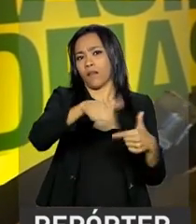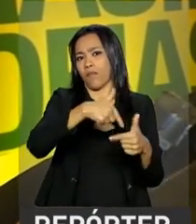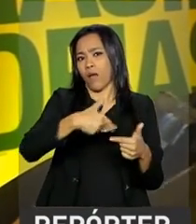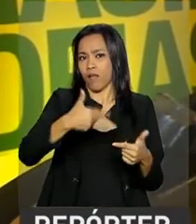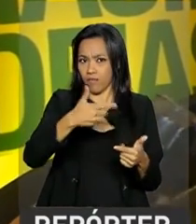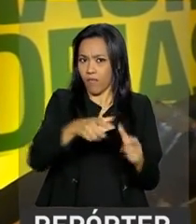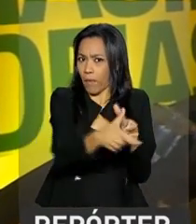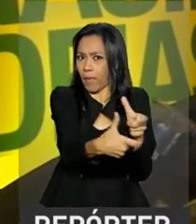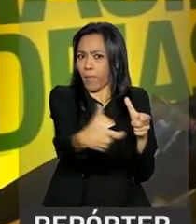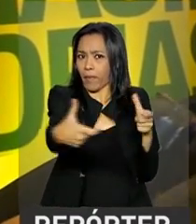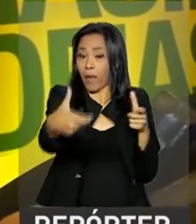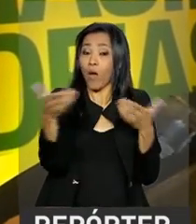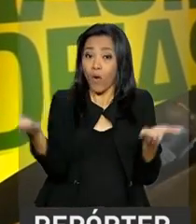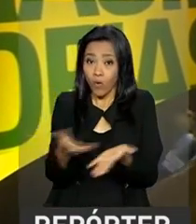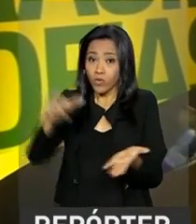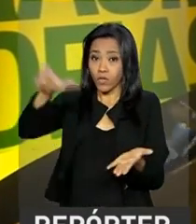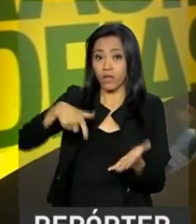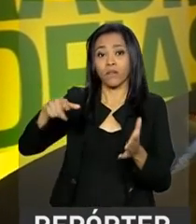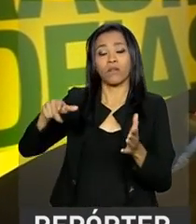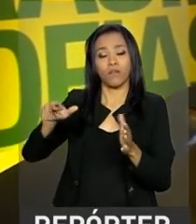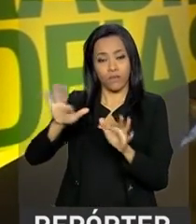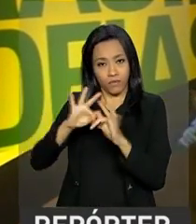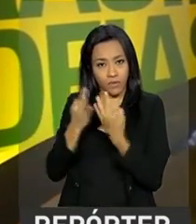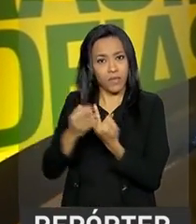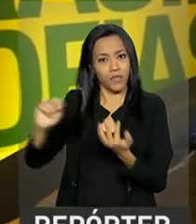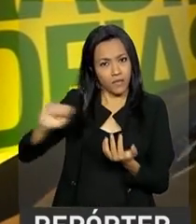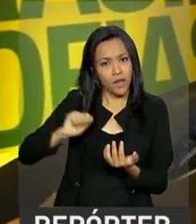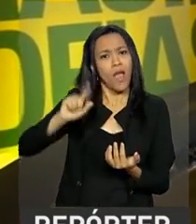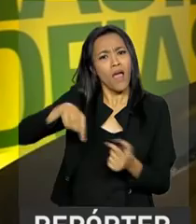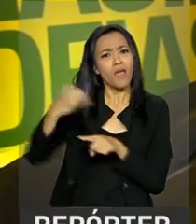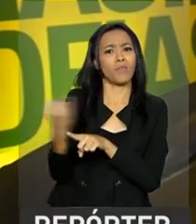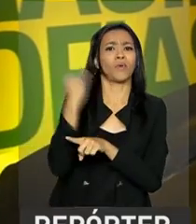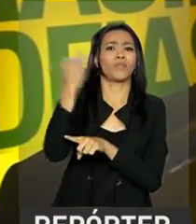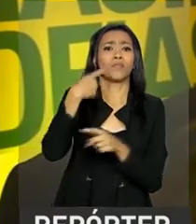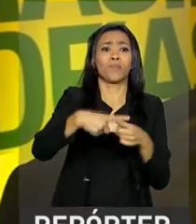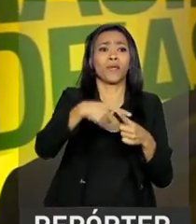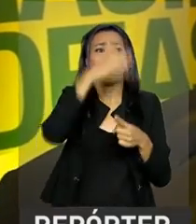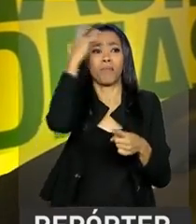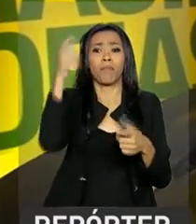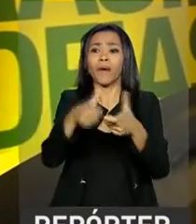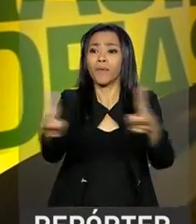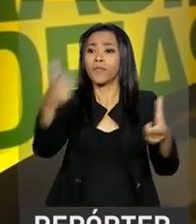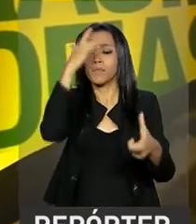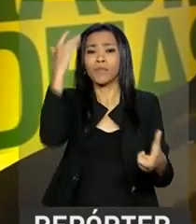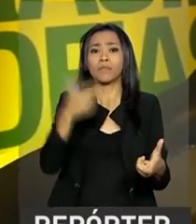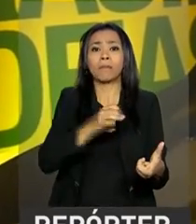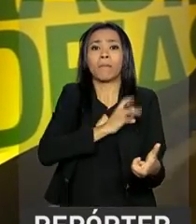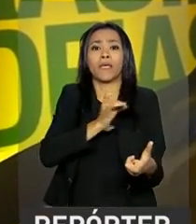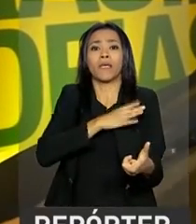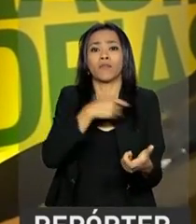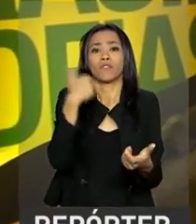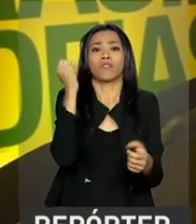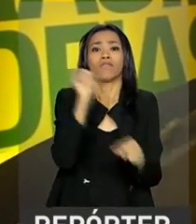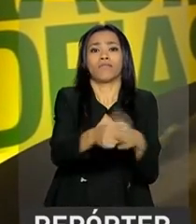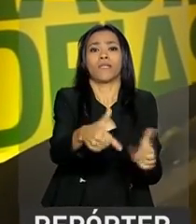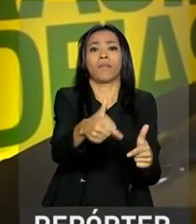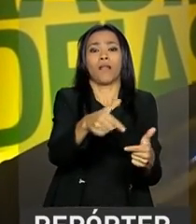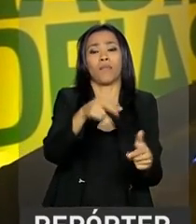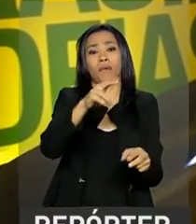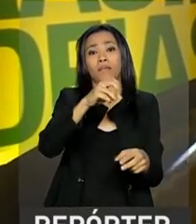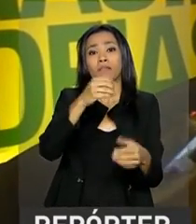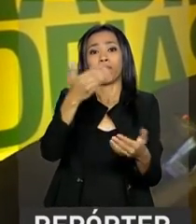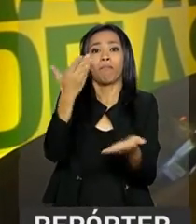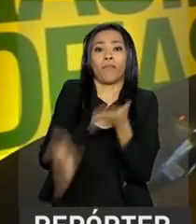Bolsa Família é uma causa importante, se não a maior, da informalidade no mercado de trabalho, porque as pessoas morrem de medo de perder o Bolsa Família se